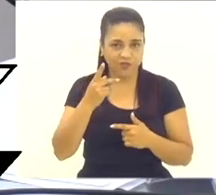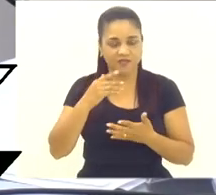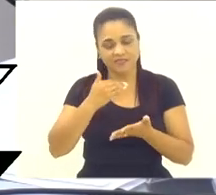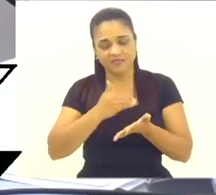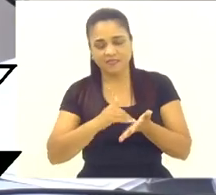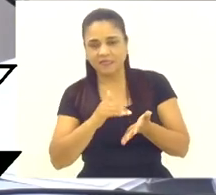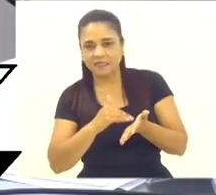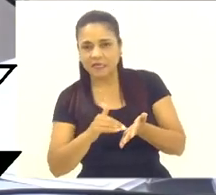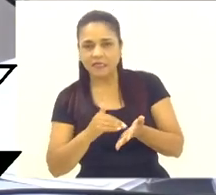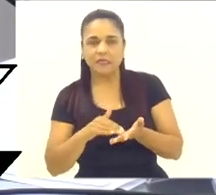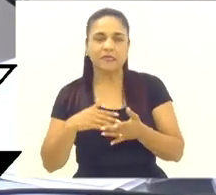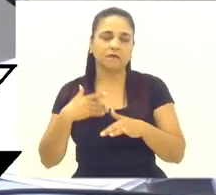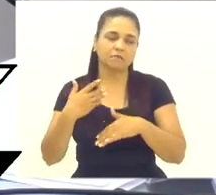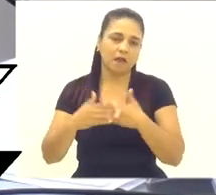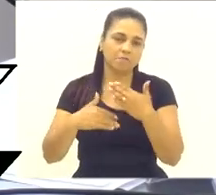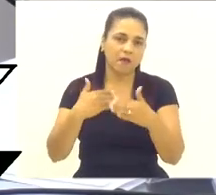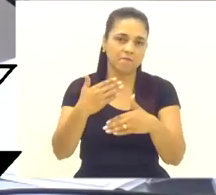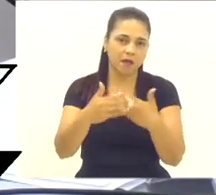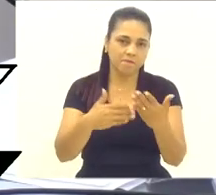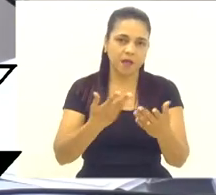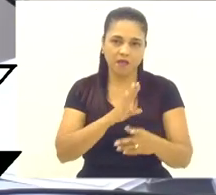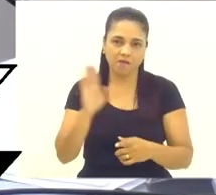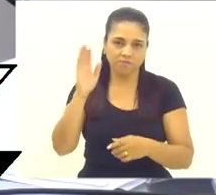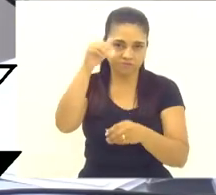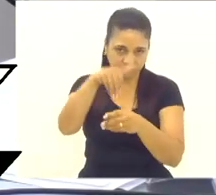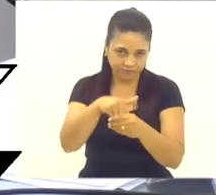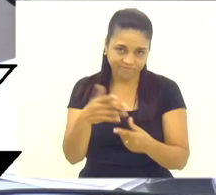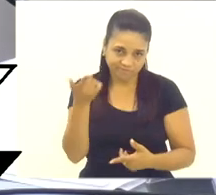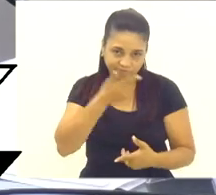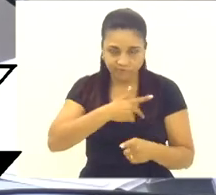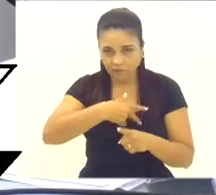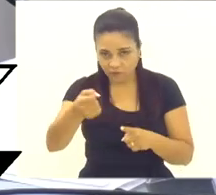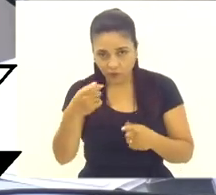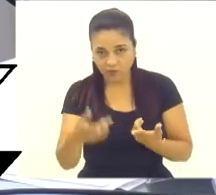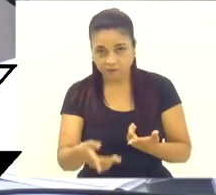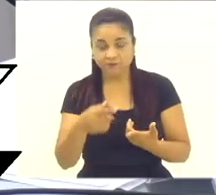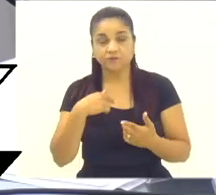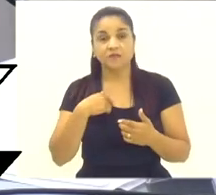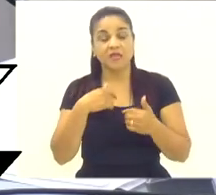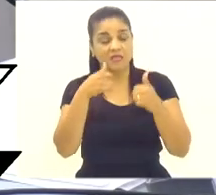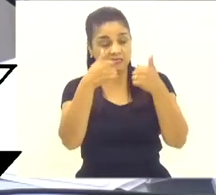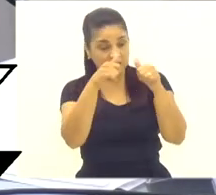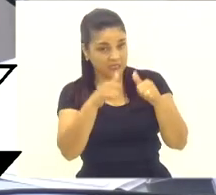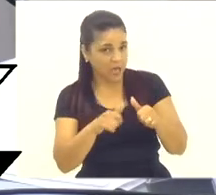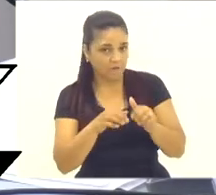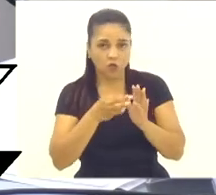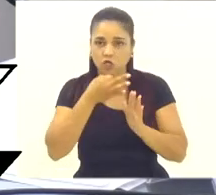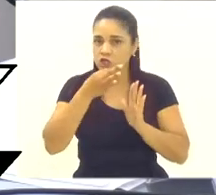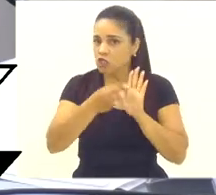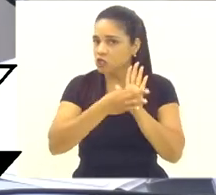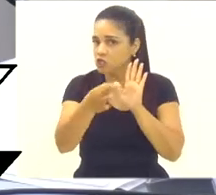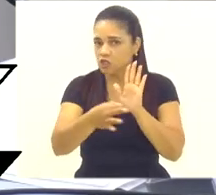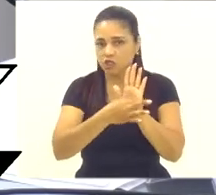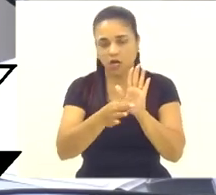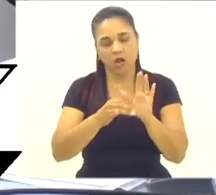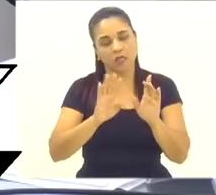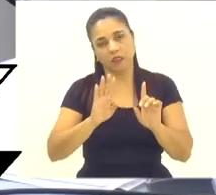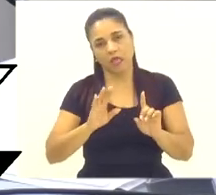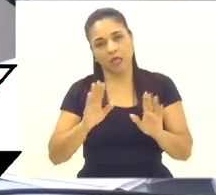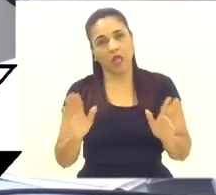de e esta análise não foi para criticar nem privilegiar é